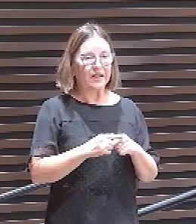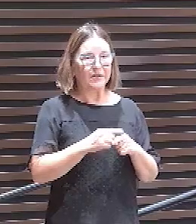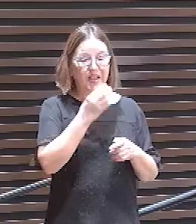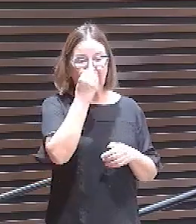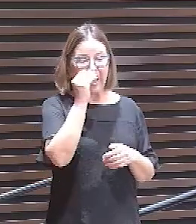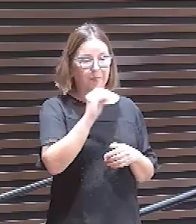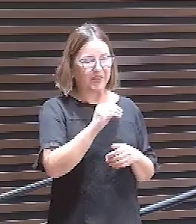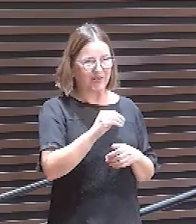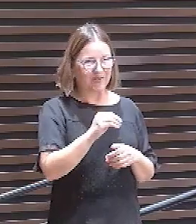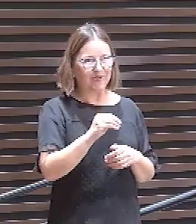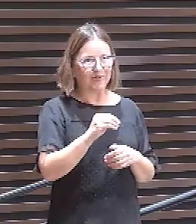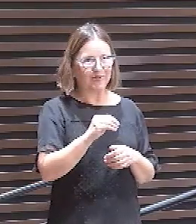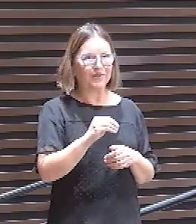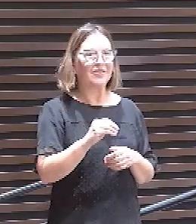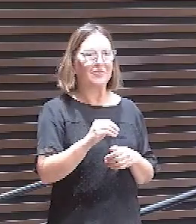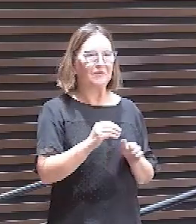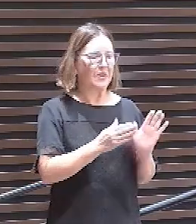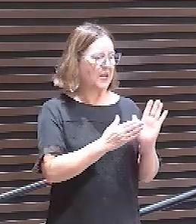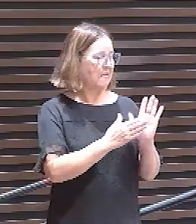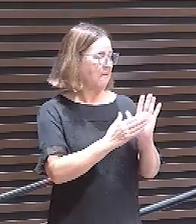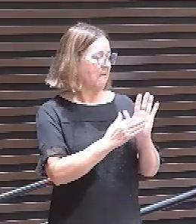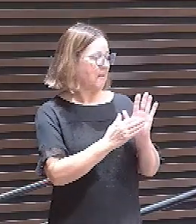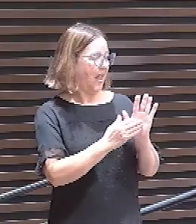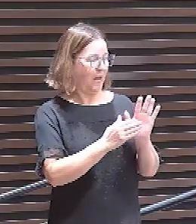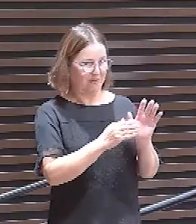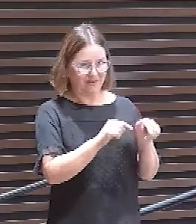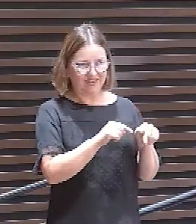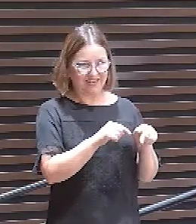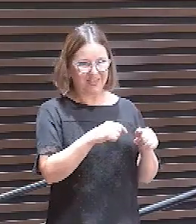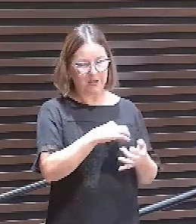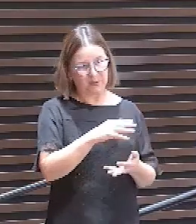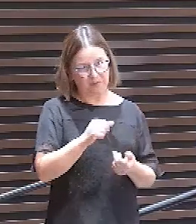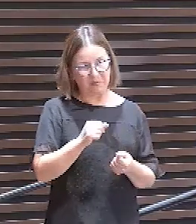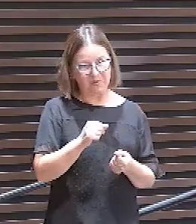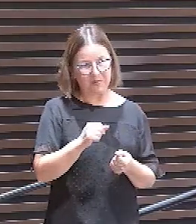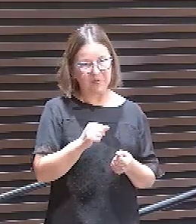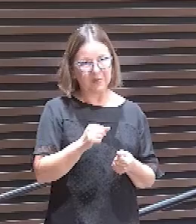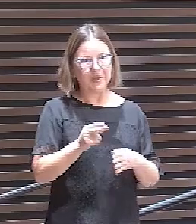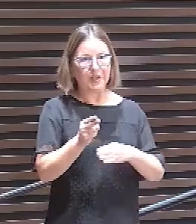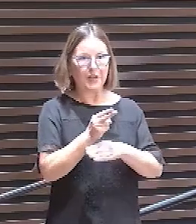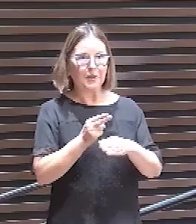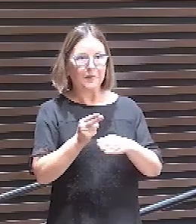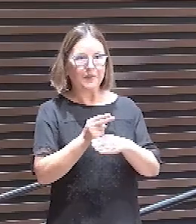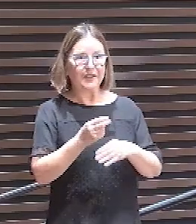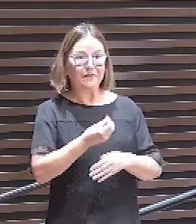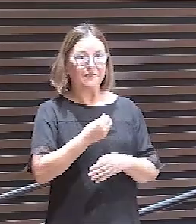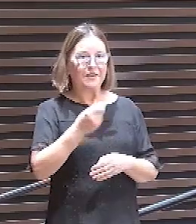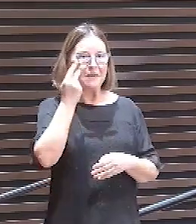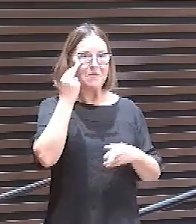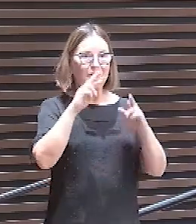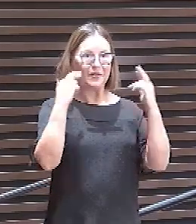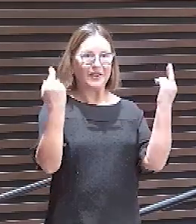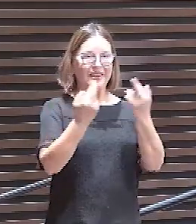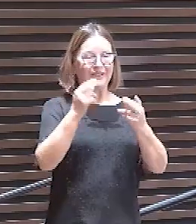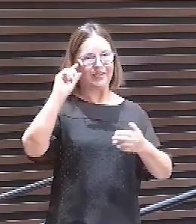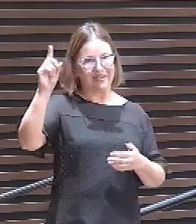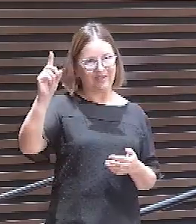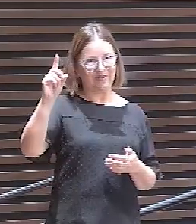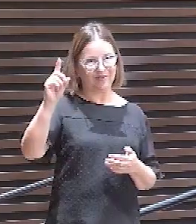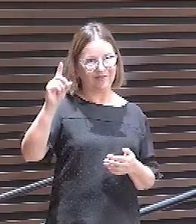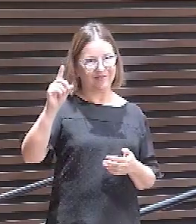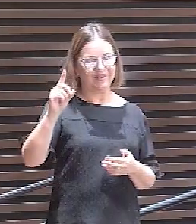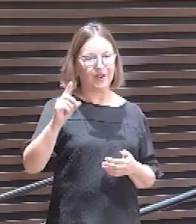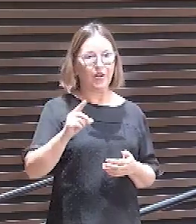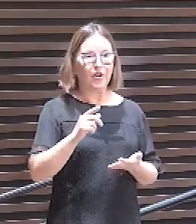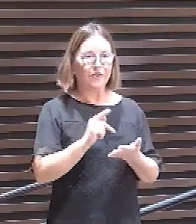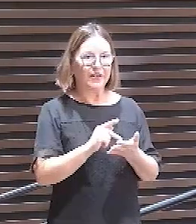glória eterna no serviço do reino de Deus. Ele mostra que o verdadeiro valor não está na fama